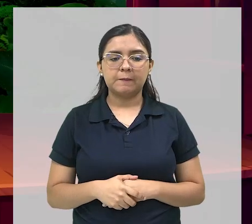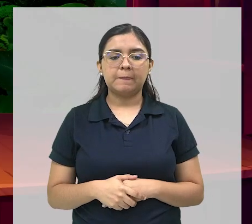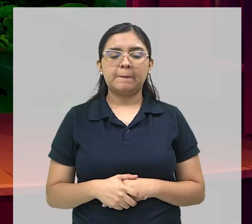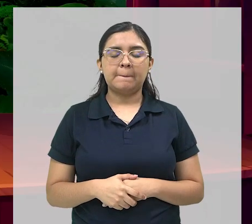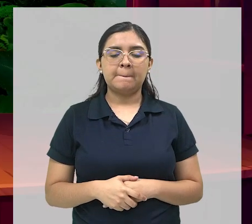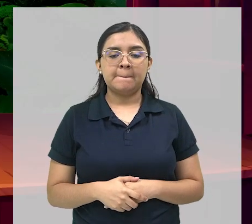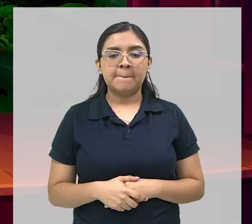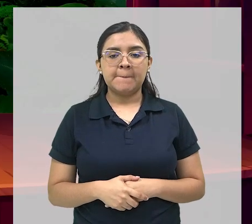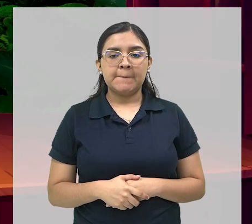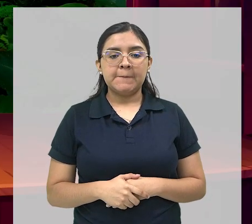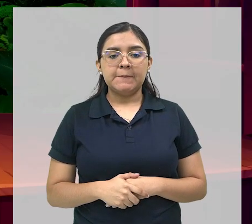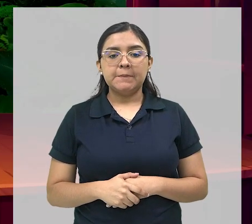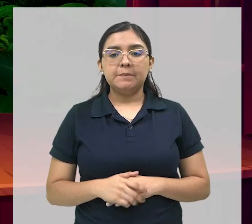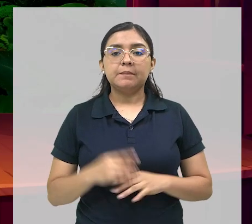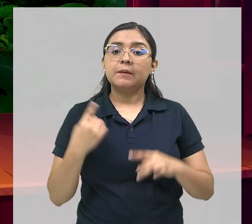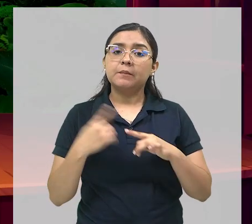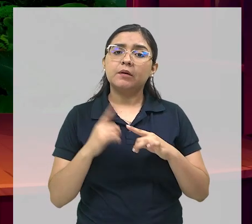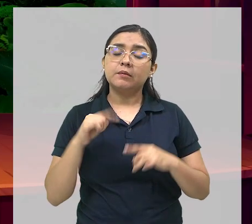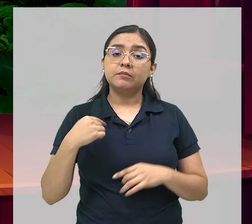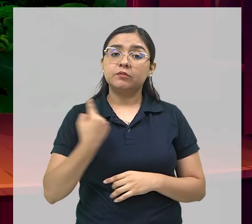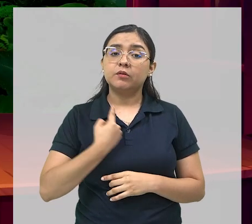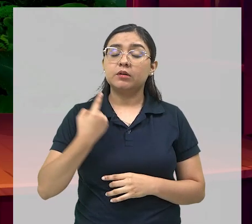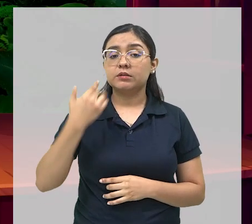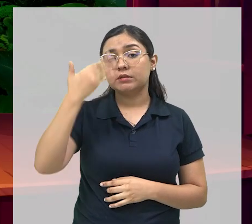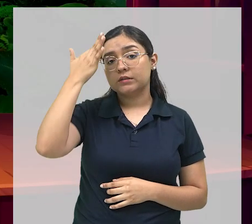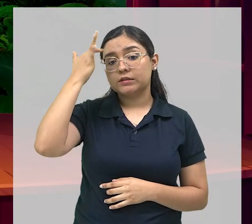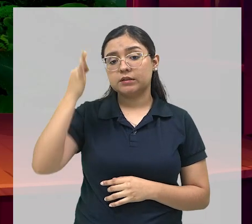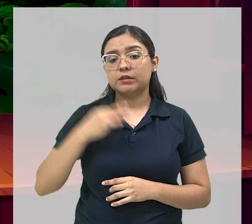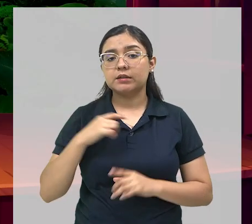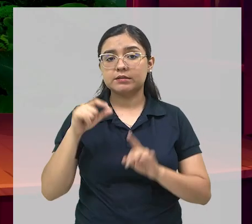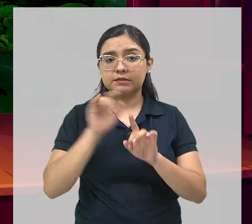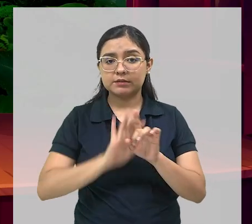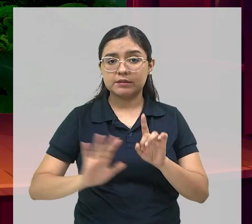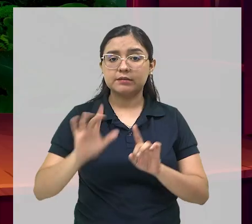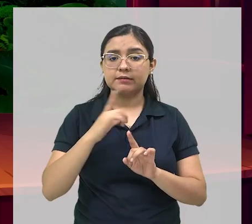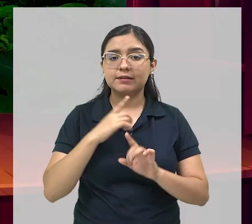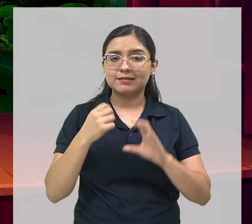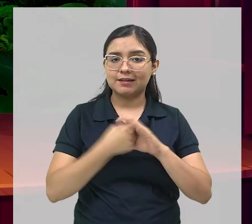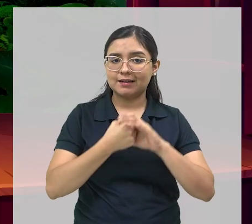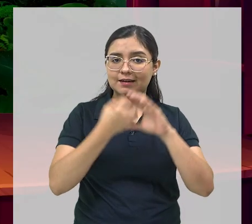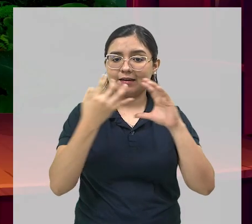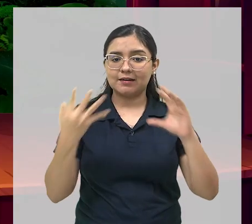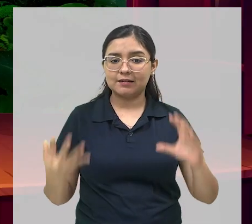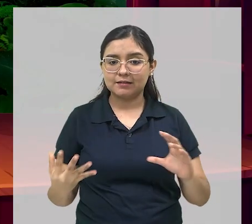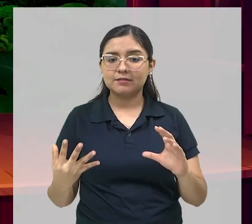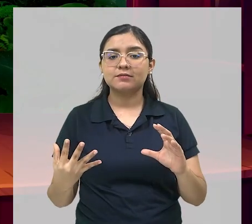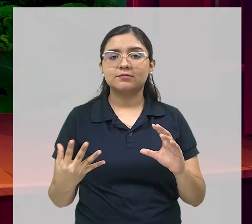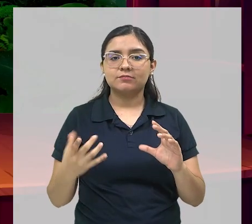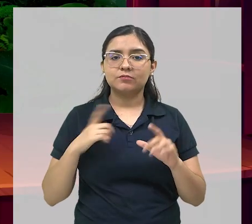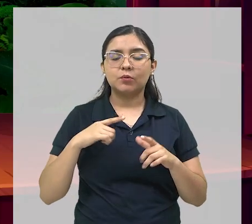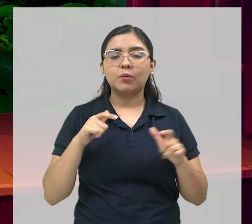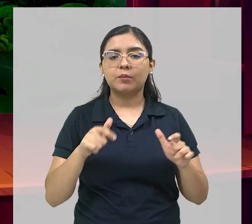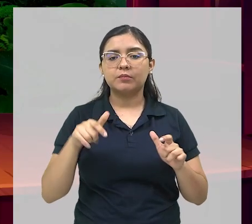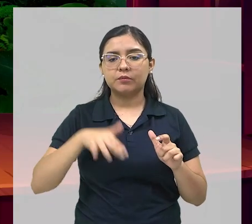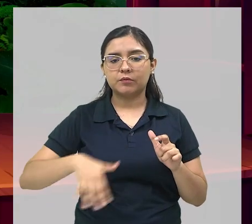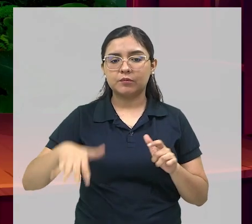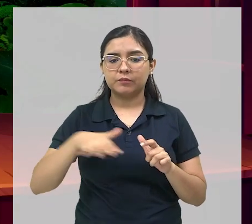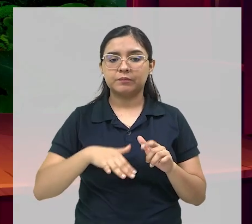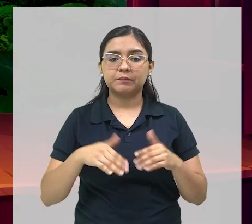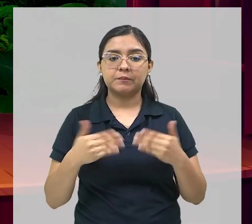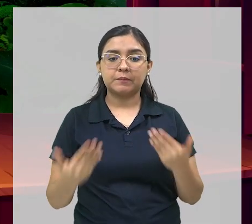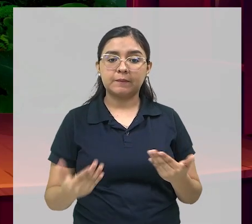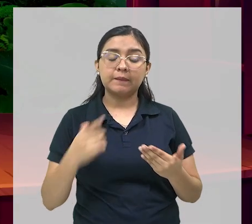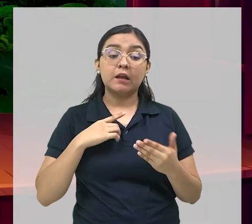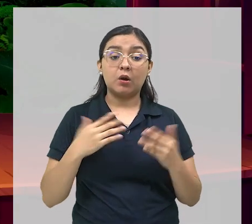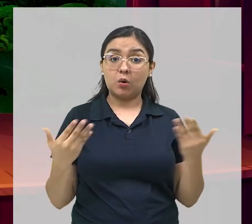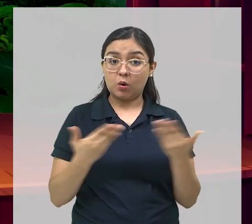do nosso cenário, justamente para a gente entender que o cenário ele tem essa característica de trazer a ambientação, o tempo. Ó, está